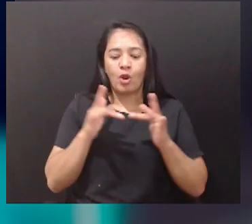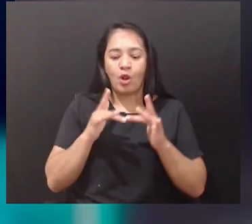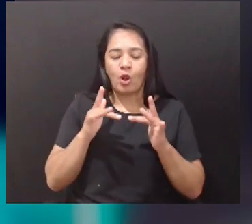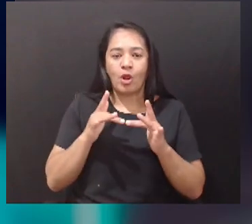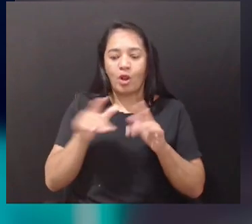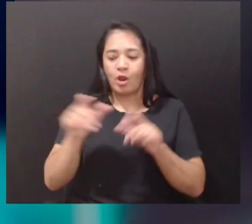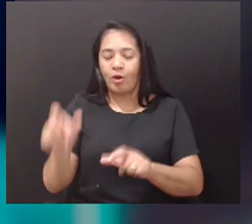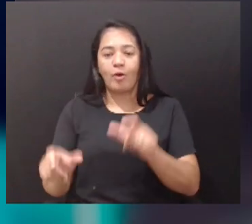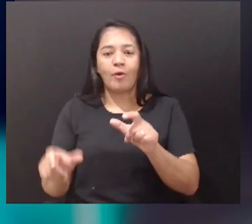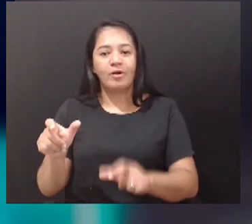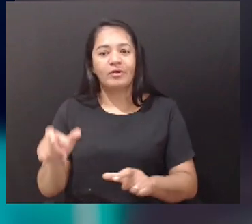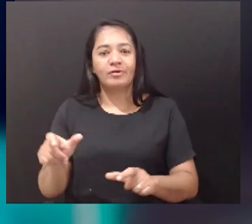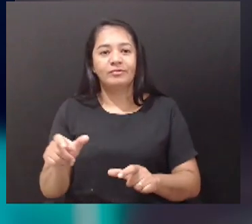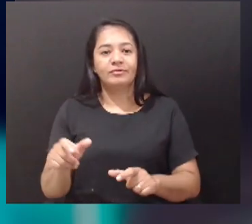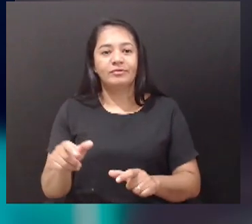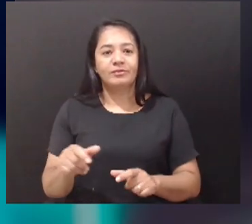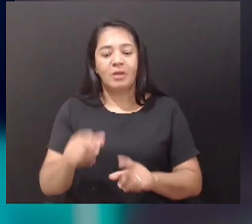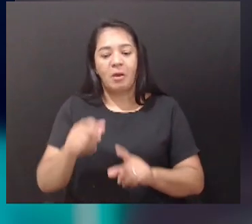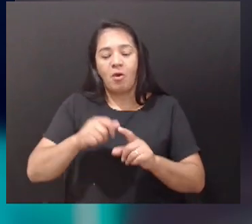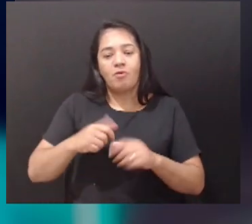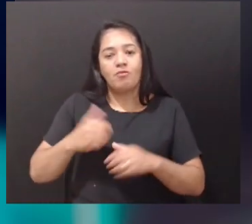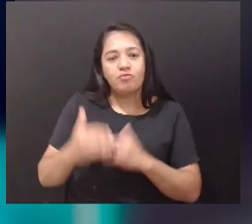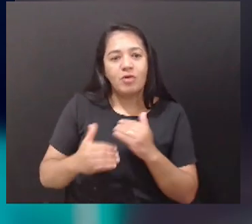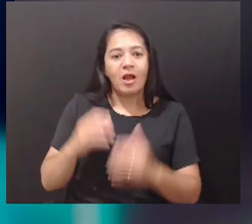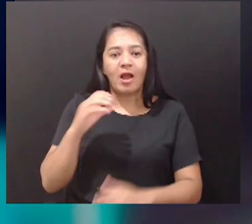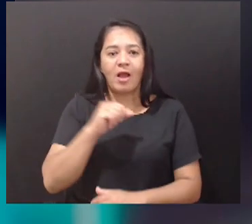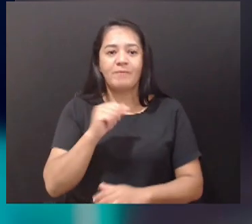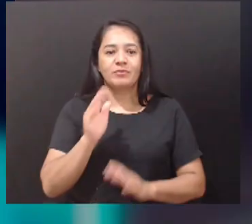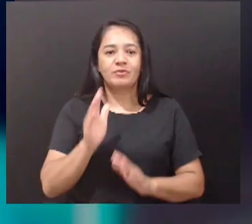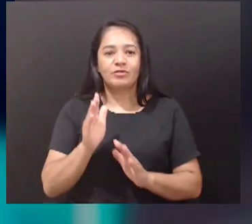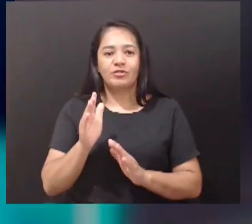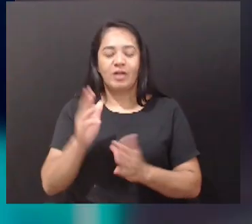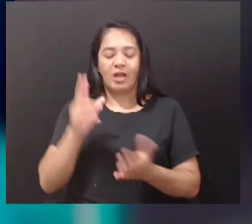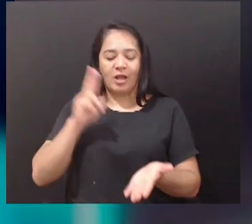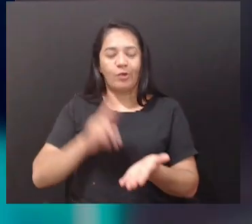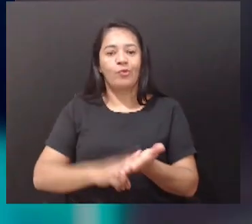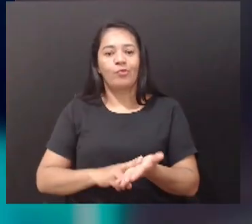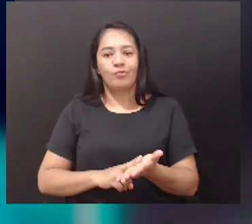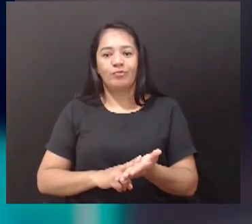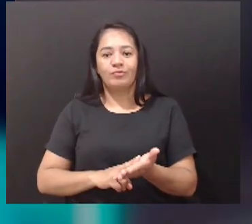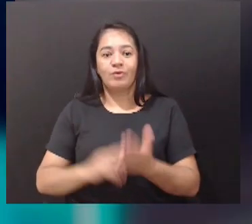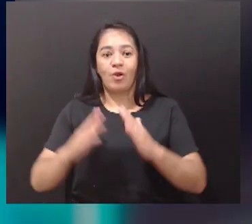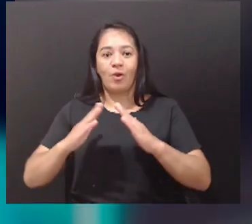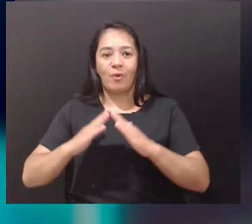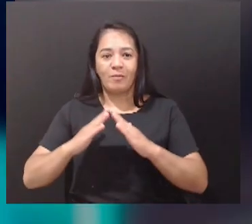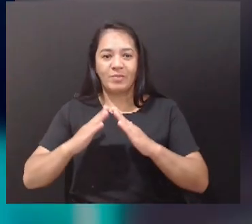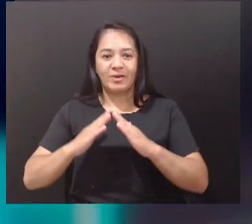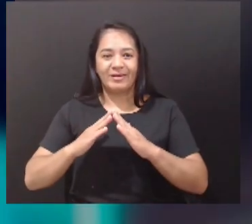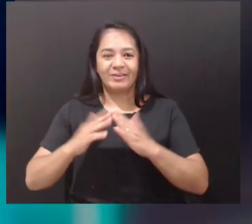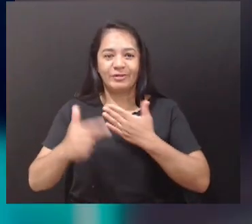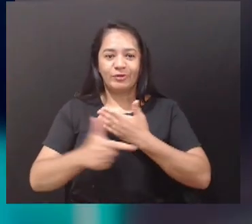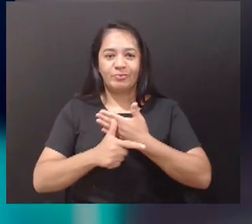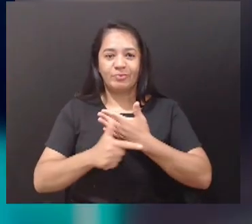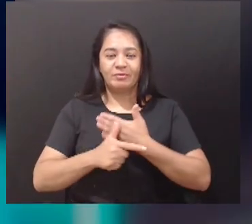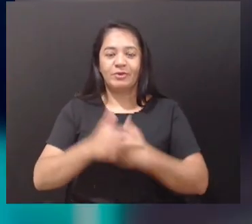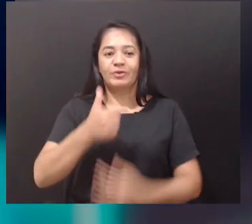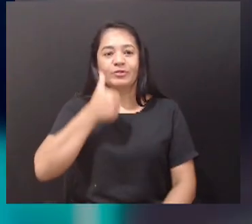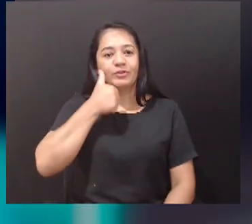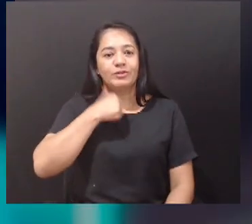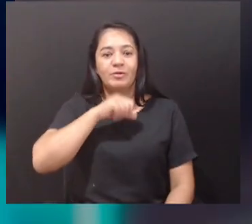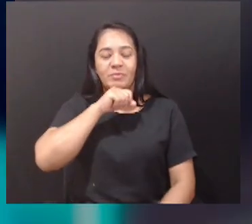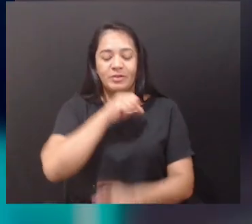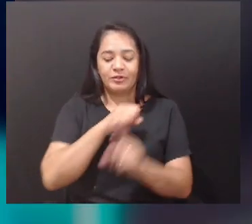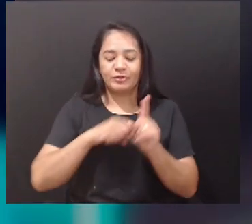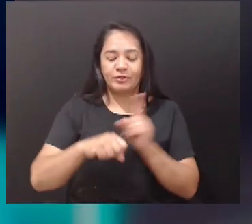em poucos meses, ela se viu assumindo uma casa como mãe social. Já são 30 anos de